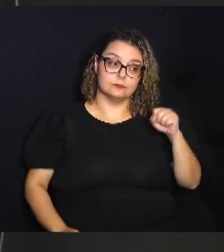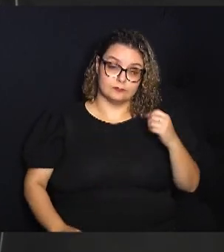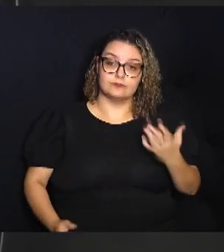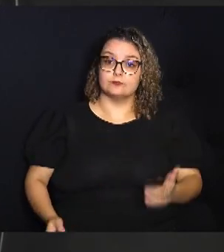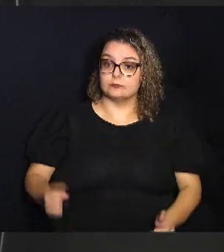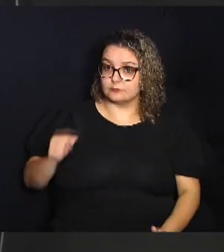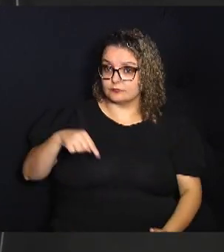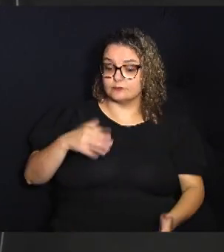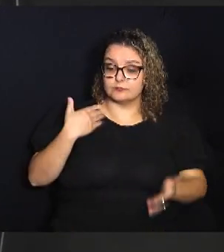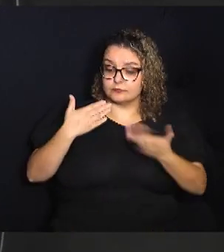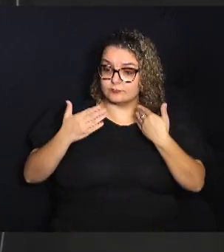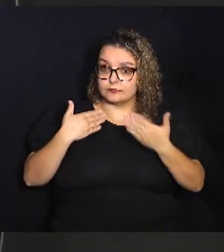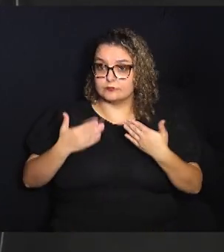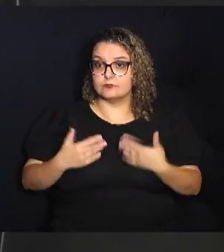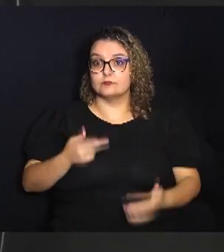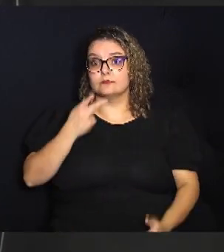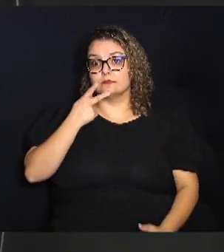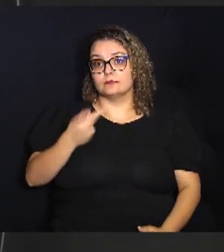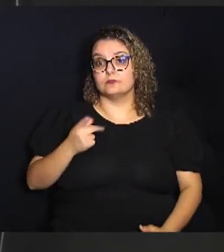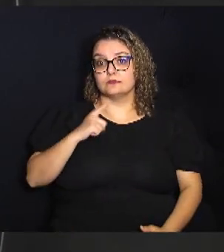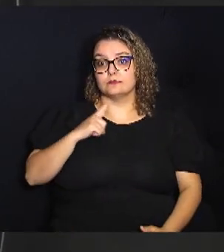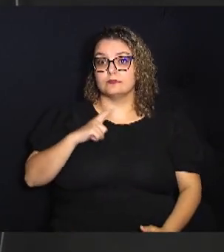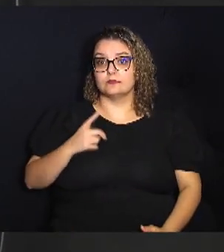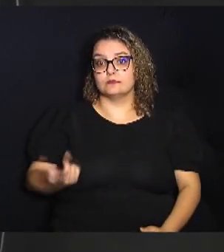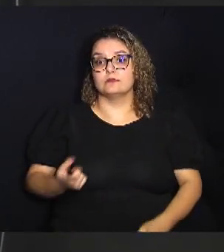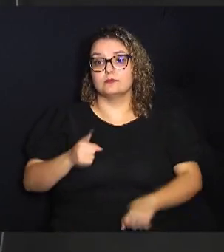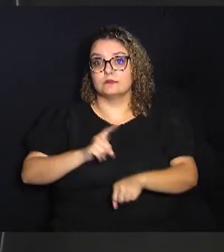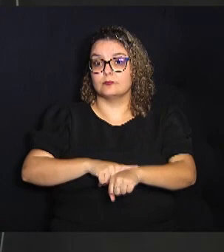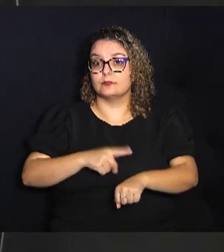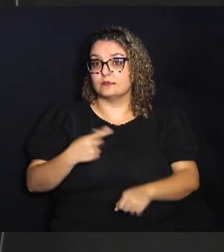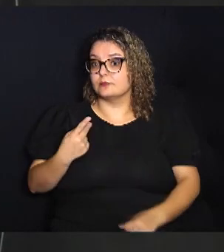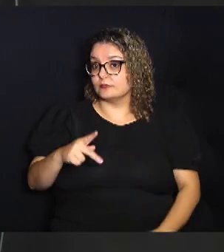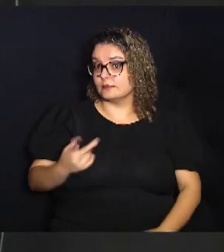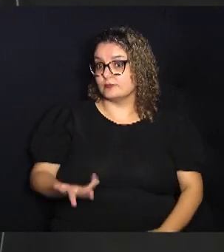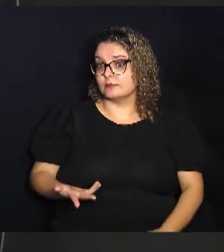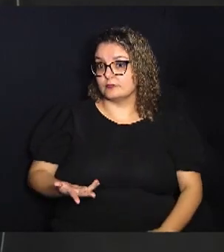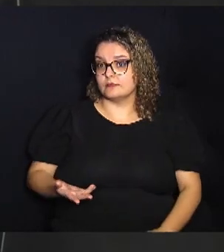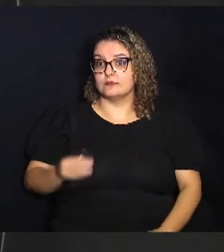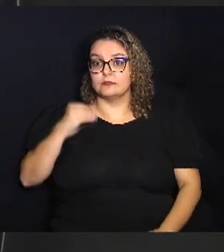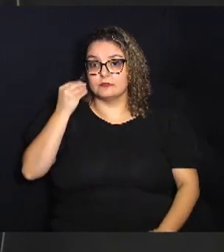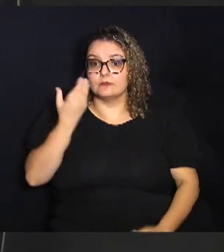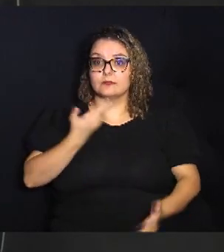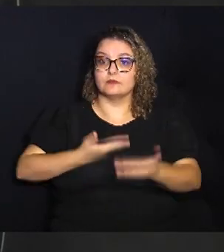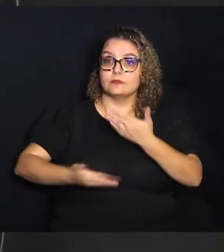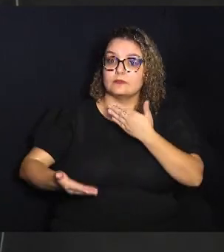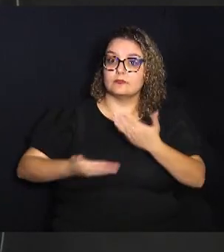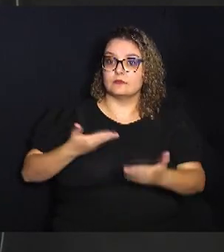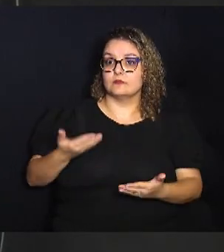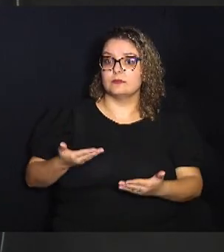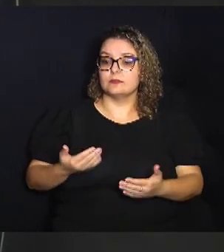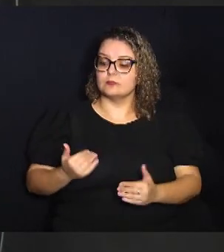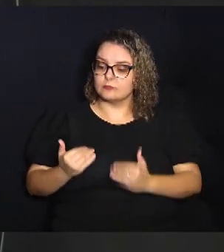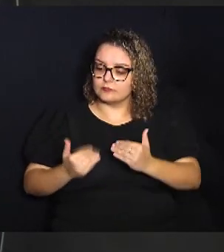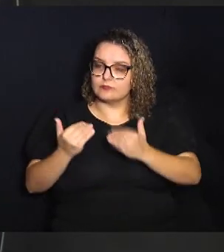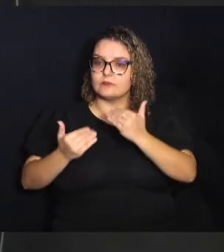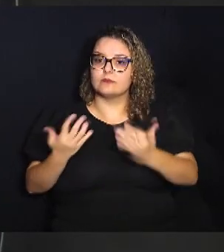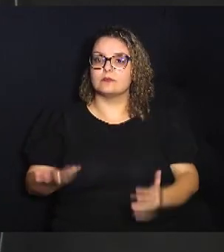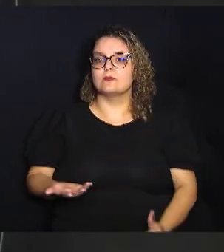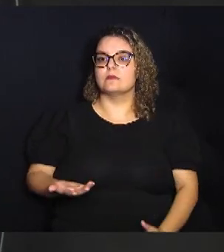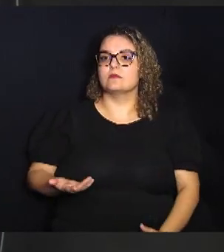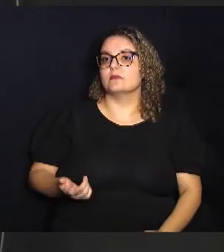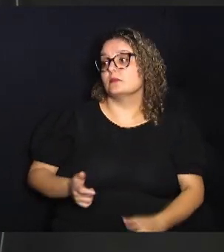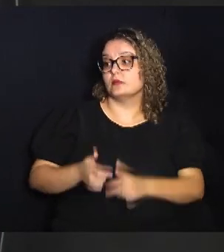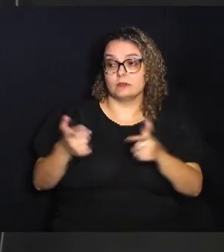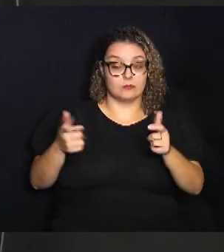gente conversa, eu falo que eu tenho um tempo com eles para a gente trocar experiência e ali brotam os